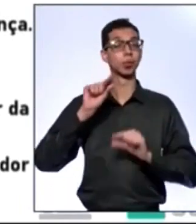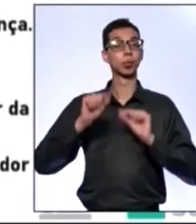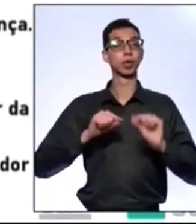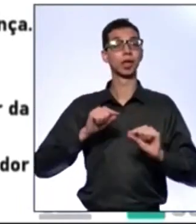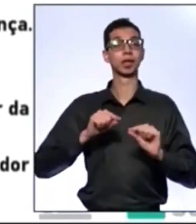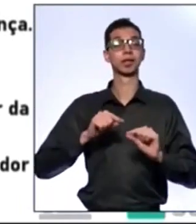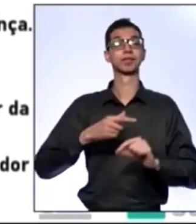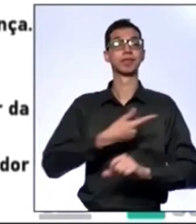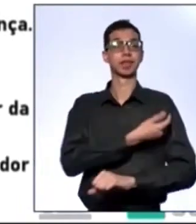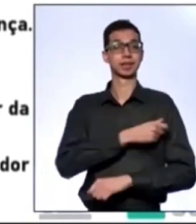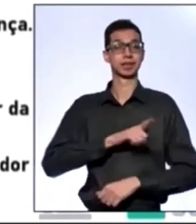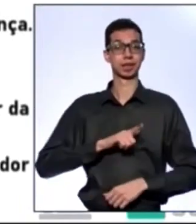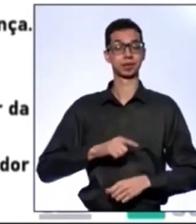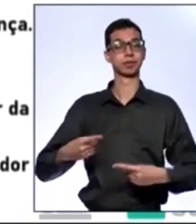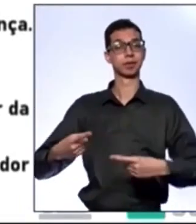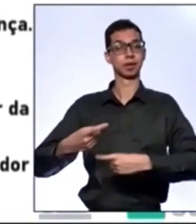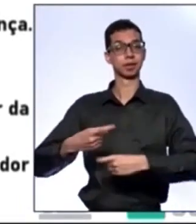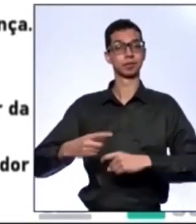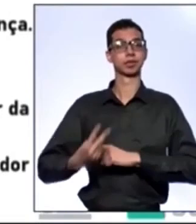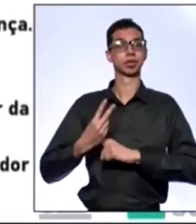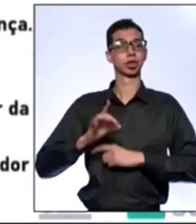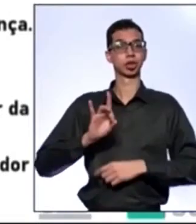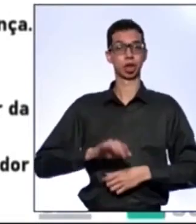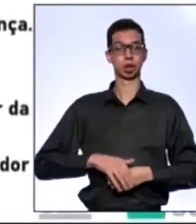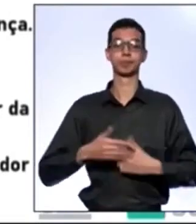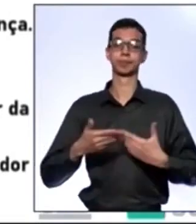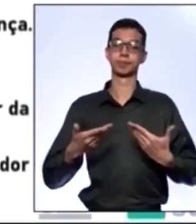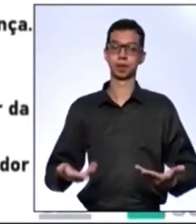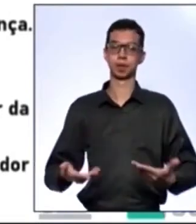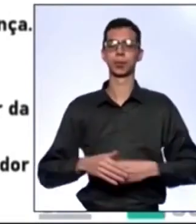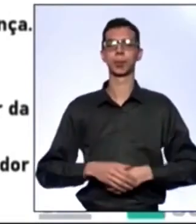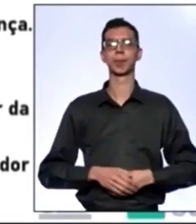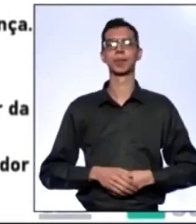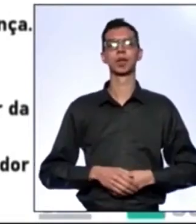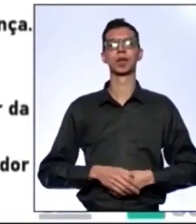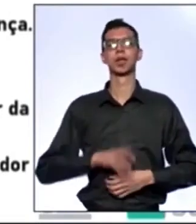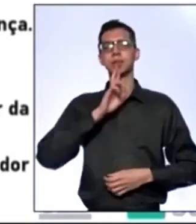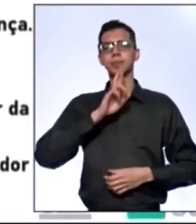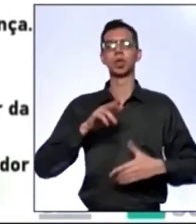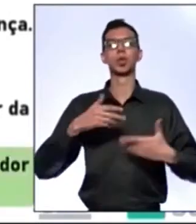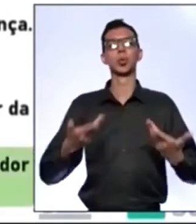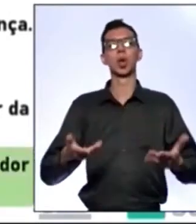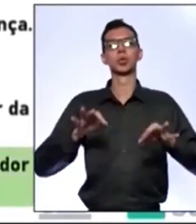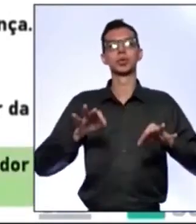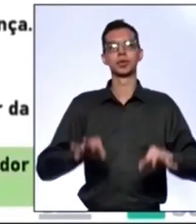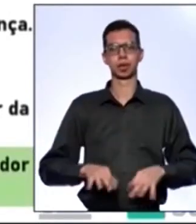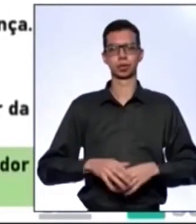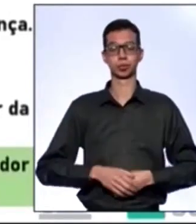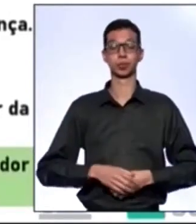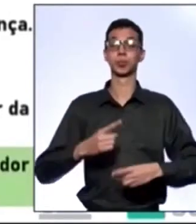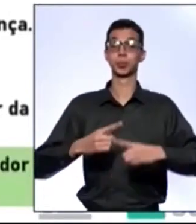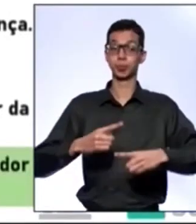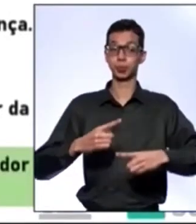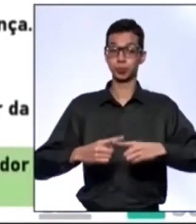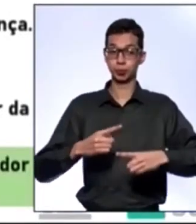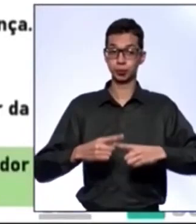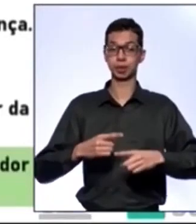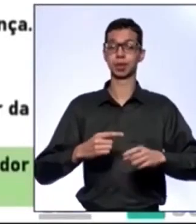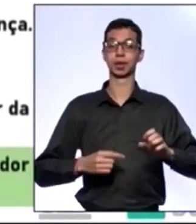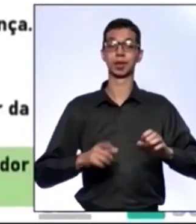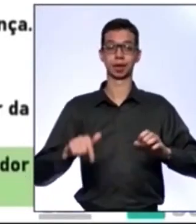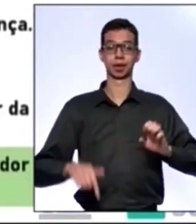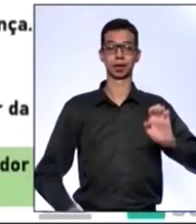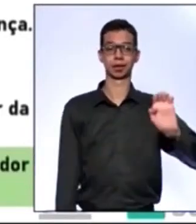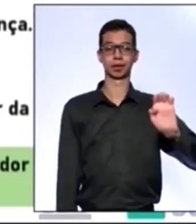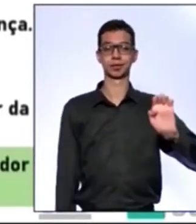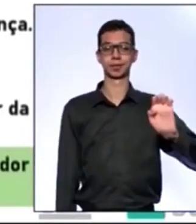certa, porque estimula a produção de anticorpos contra o